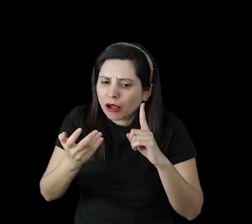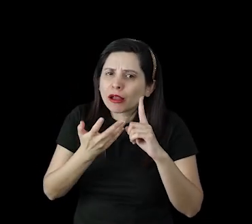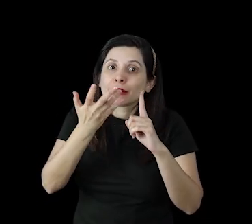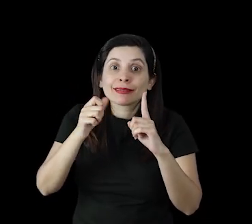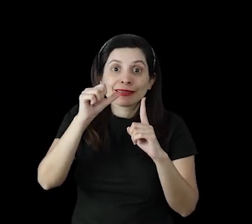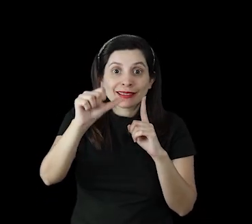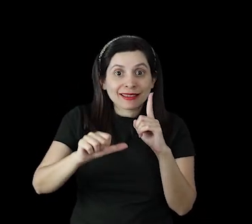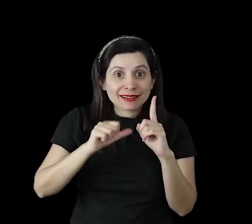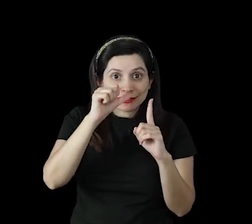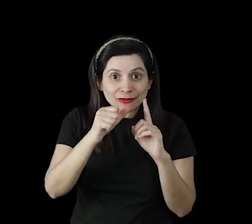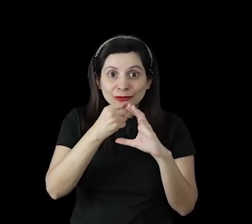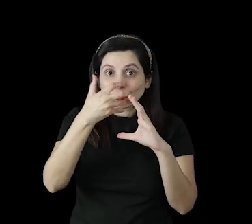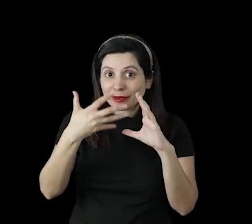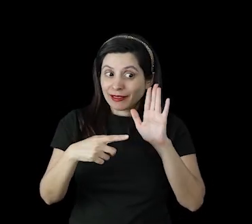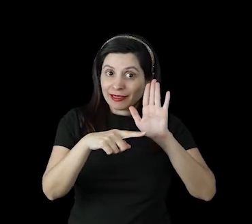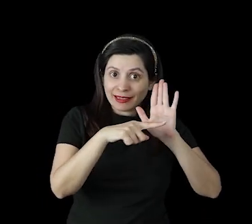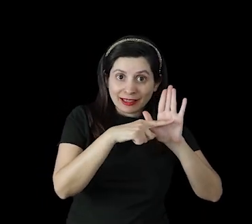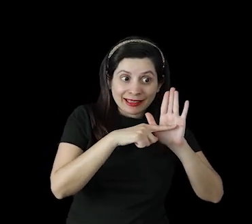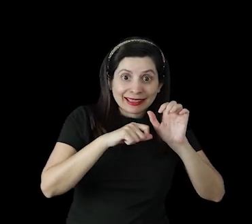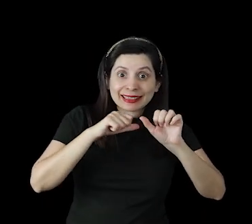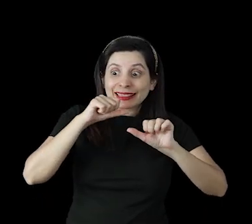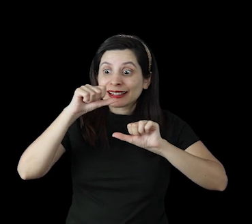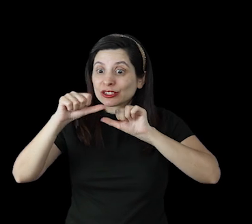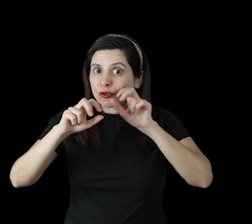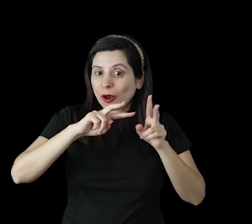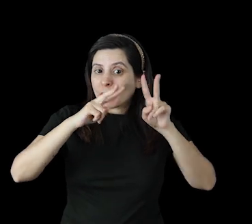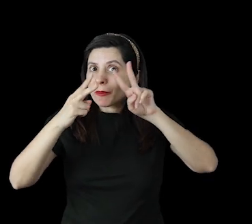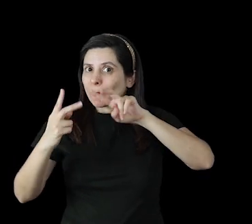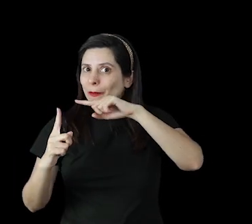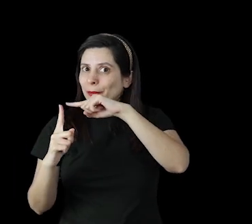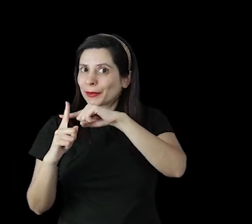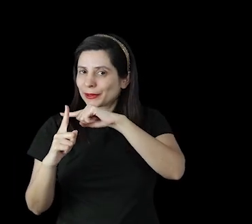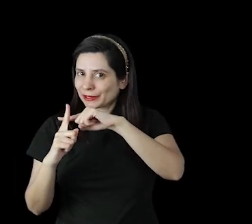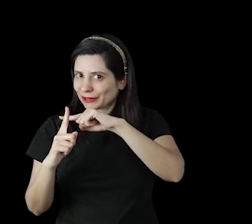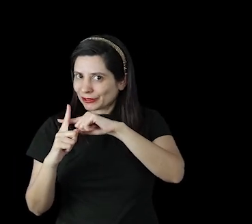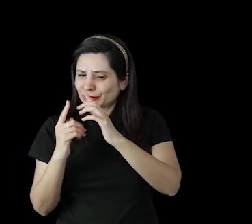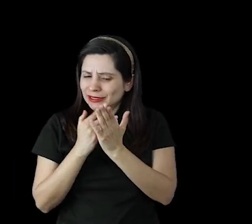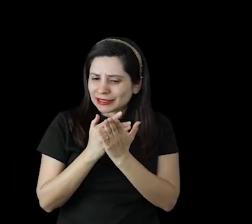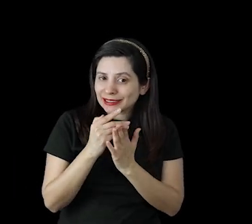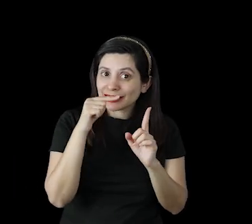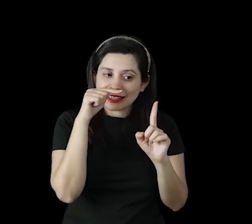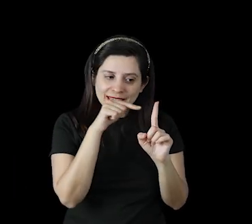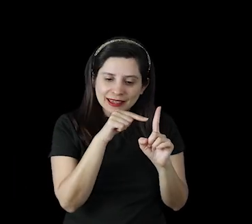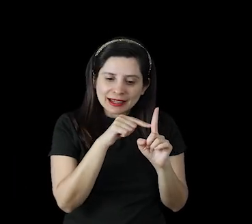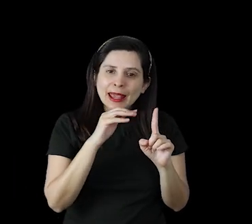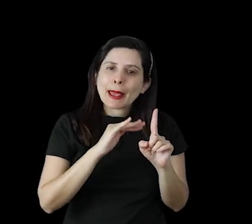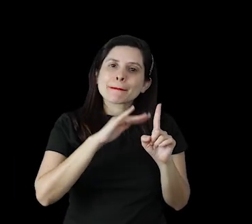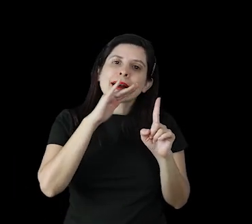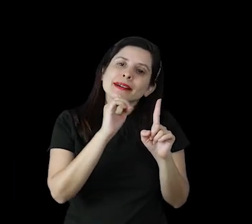gente transforma uma característica negativa em positiva, inicialmente, às vezes, os personagens são mais